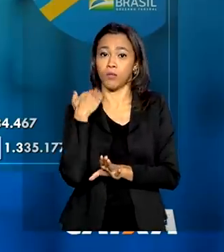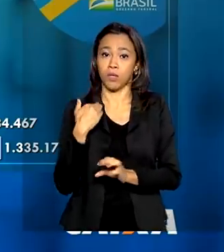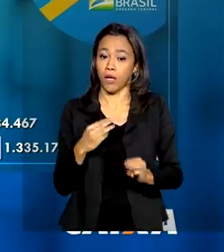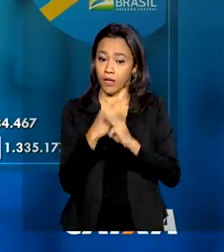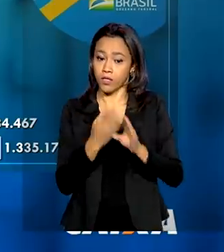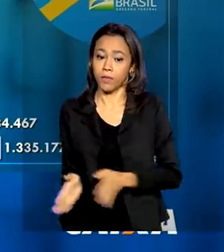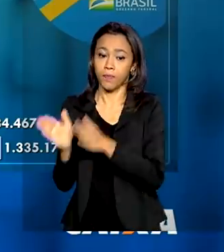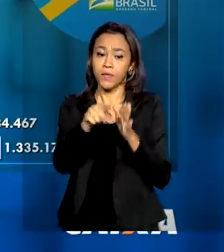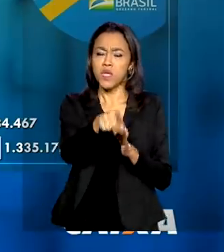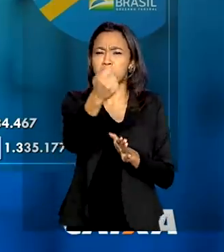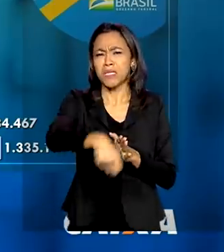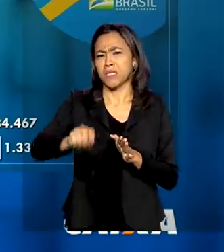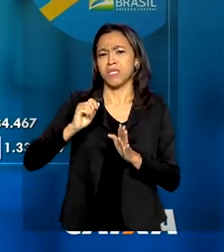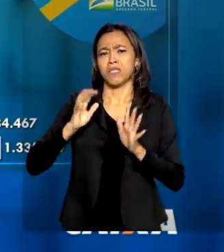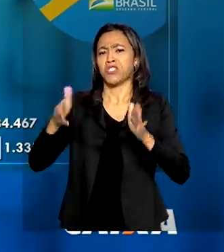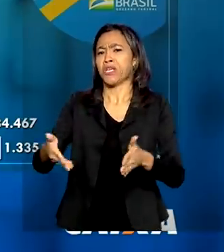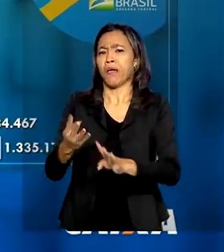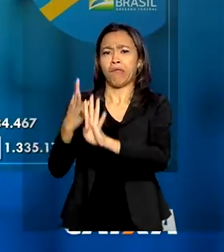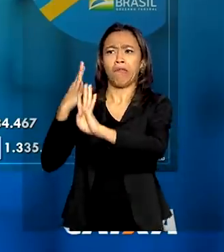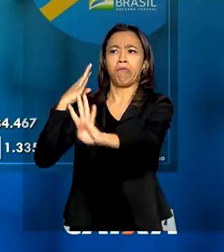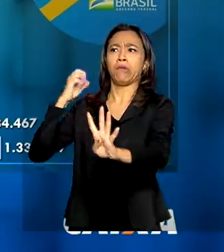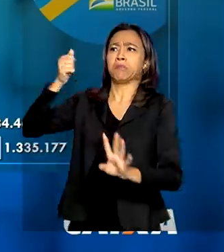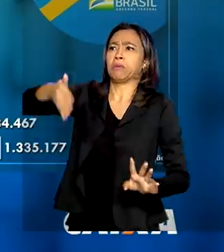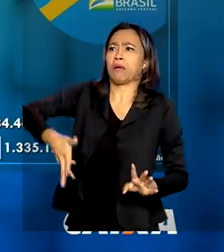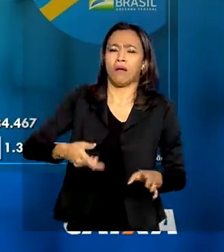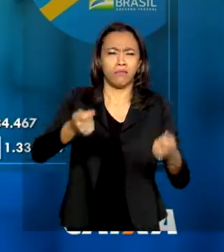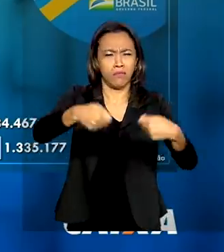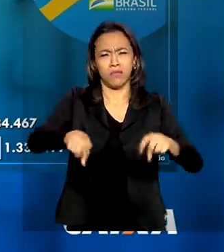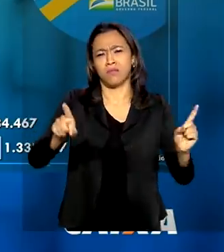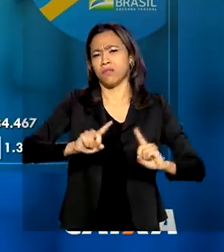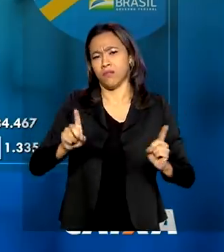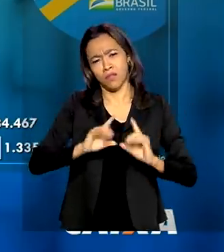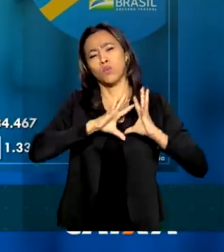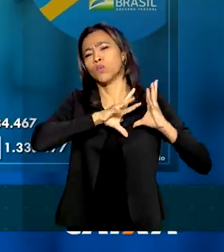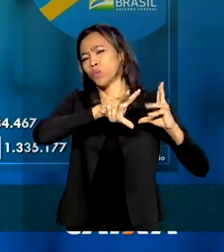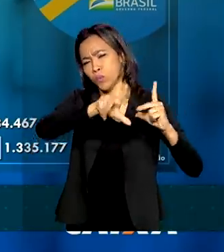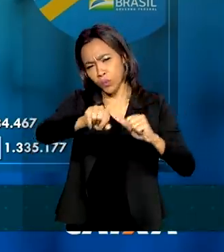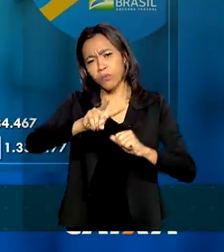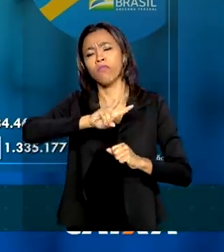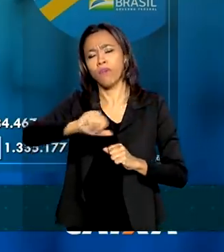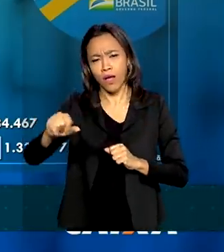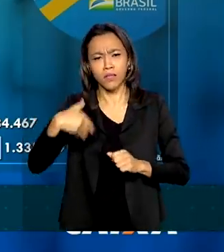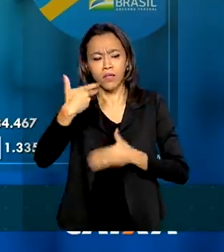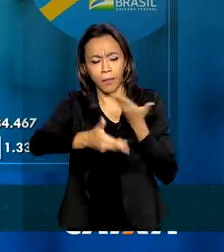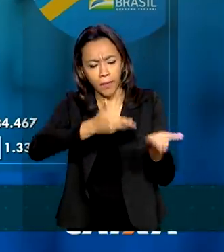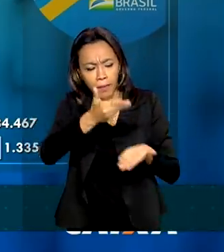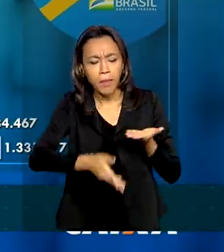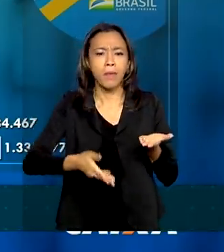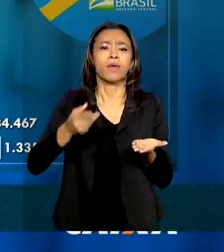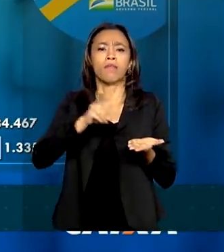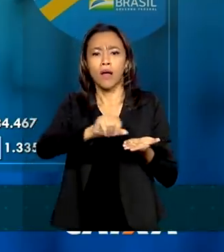na fila de madrugada, todas as pessoas serão atendidas, então vocês podem,